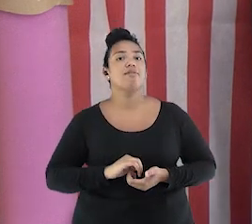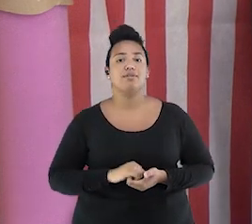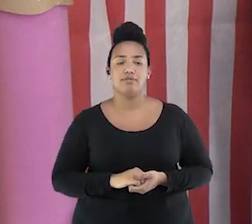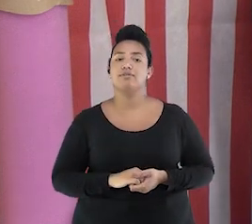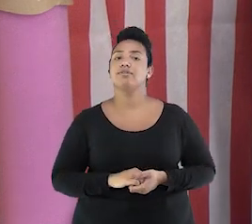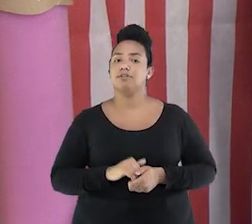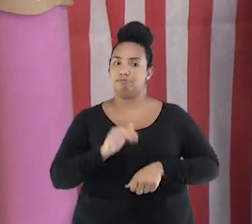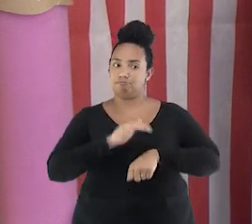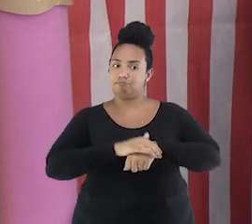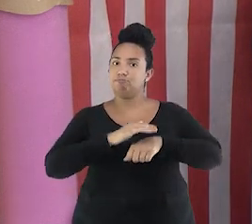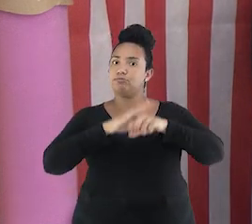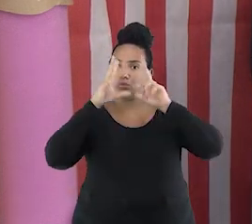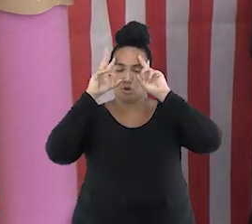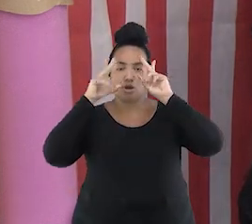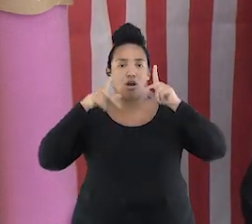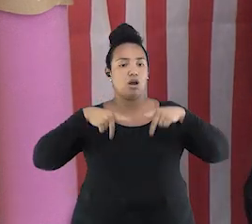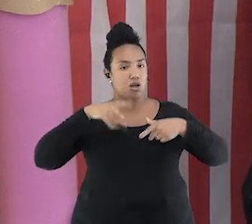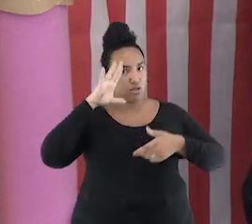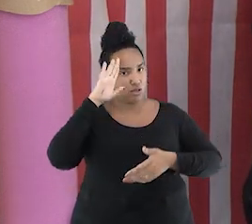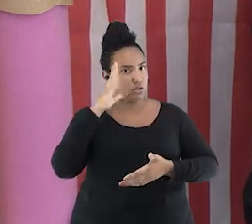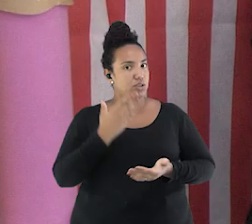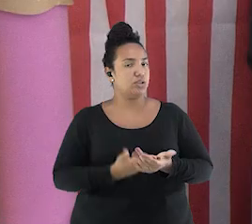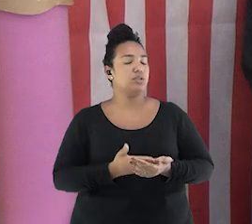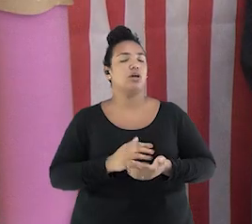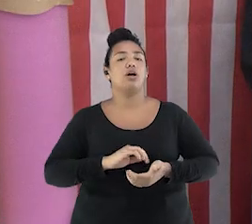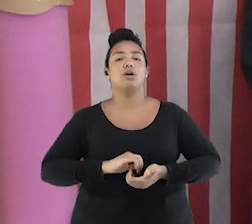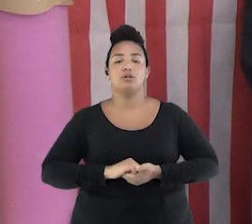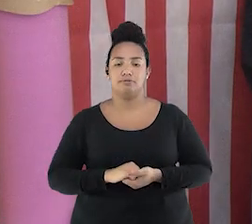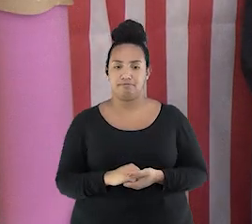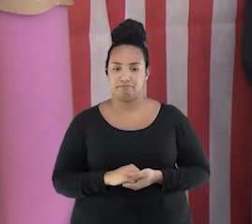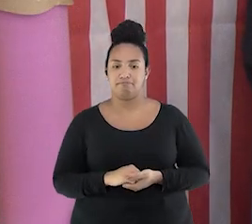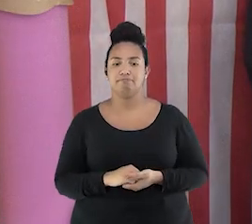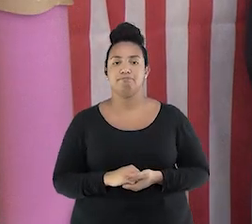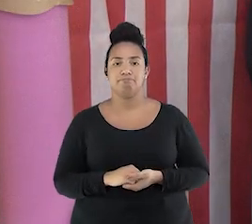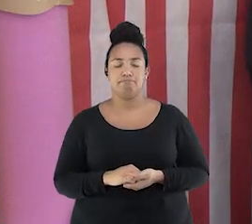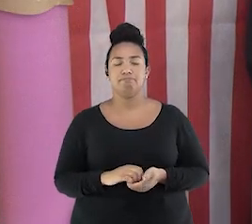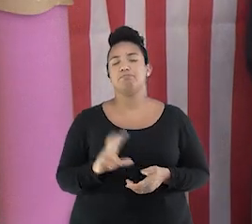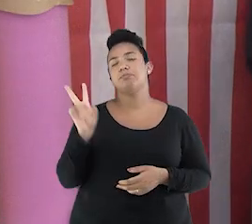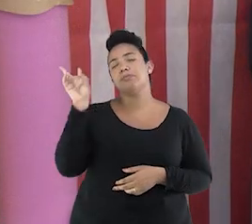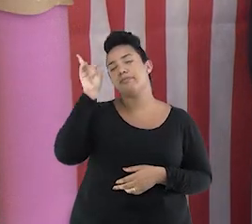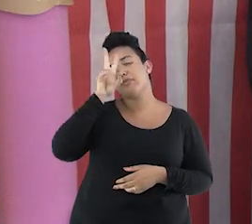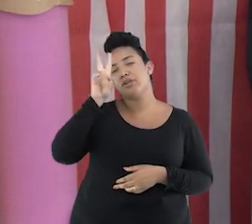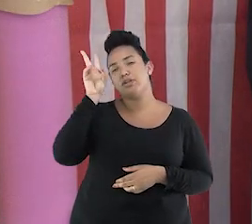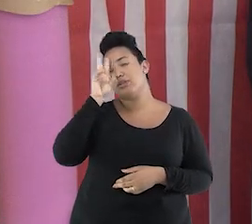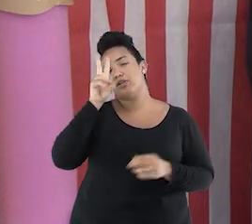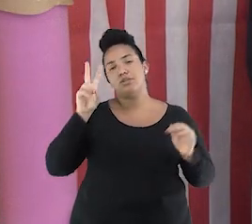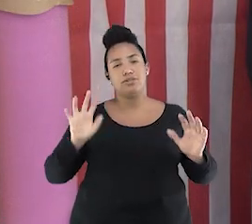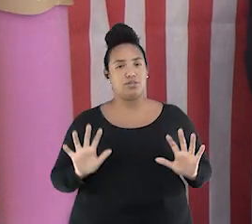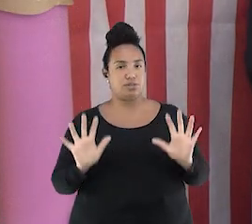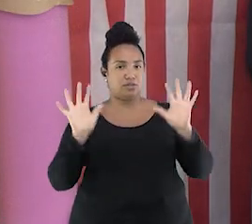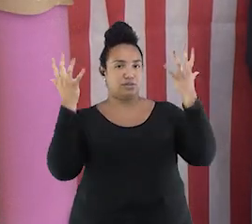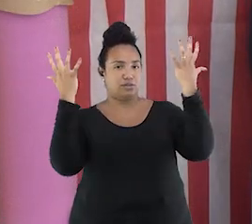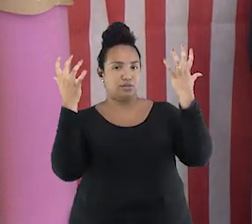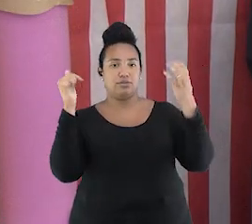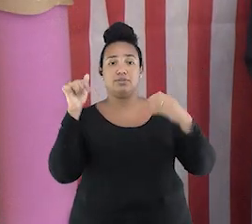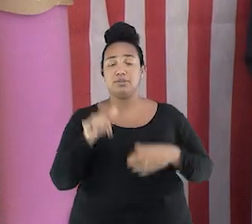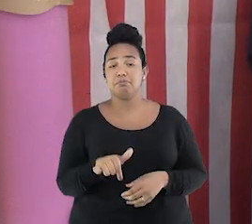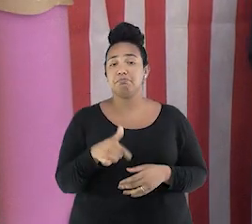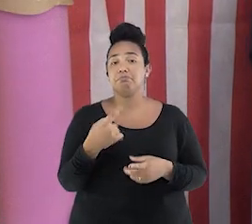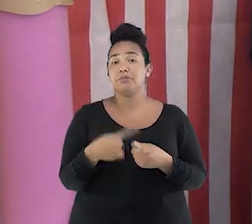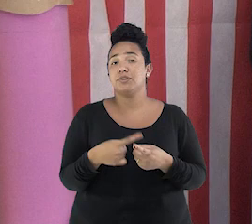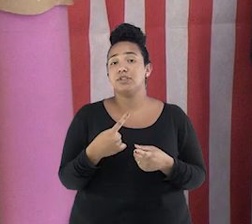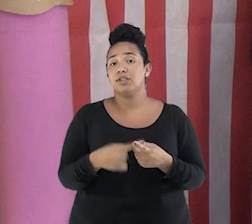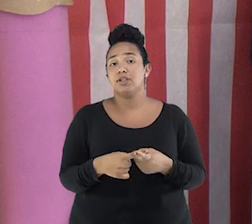si mesma e começou a lembrar das muitas festas que havia perdido por